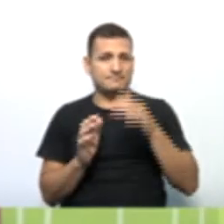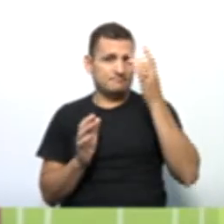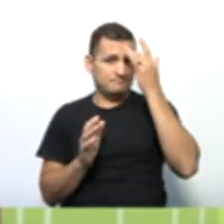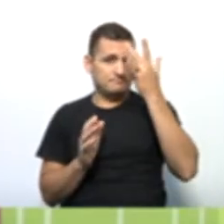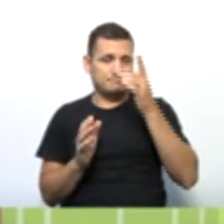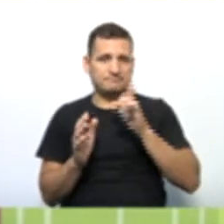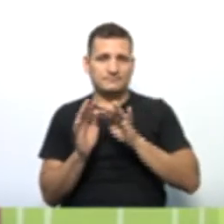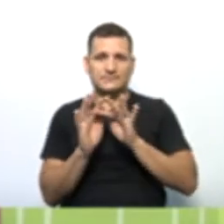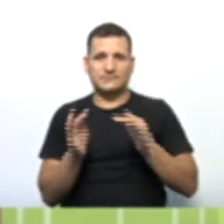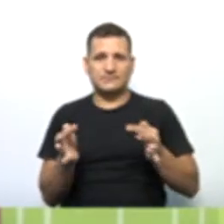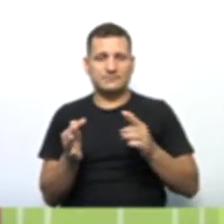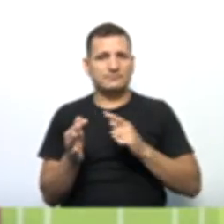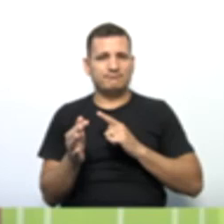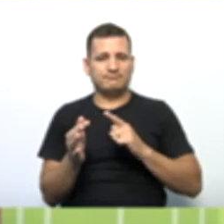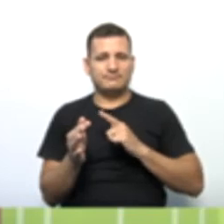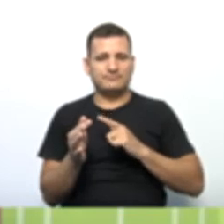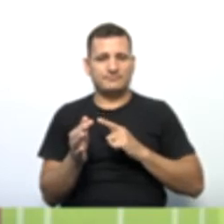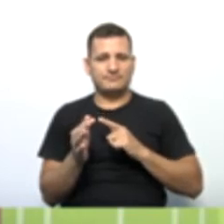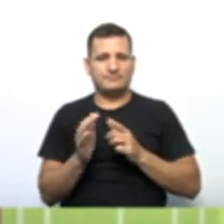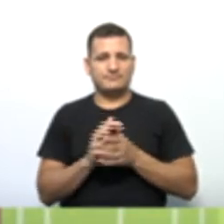facinho, bem simples de ser realizada.